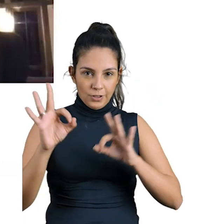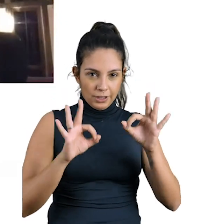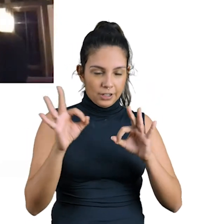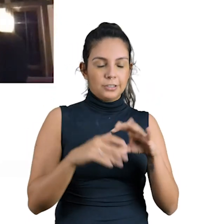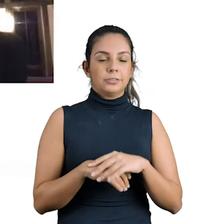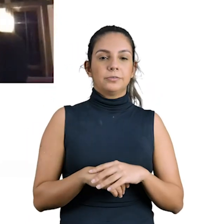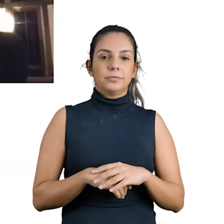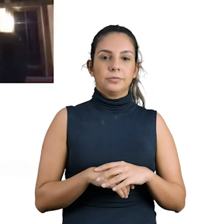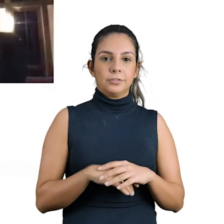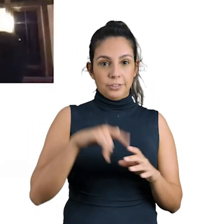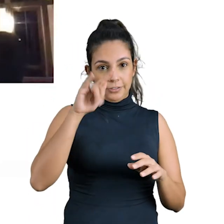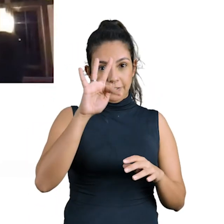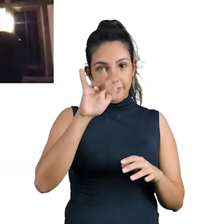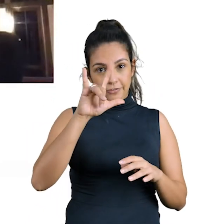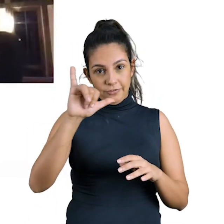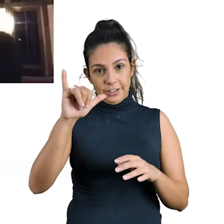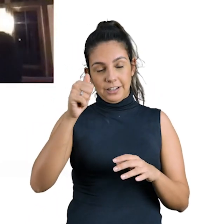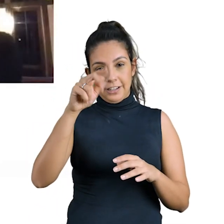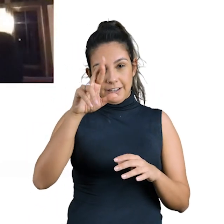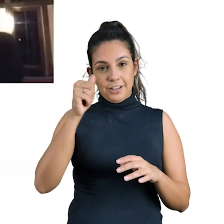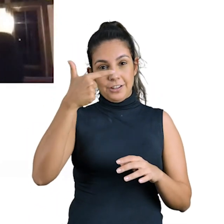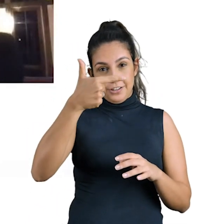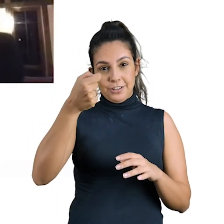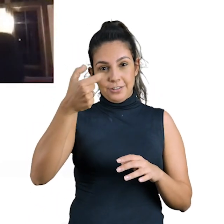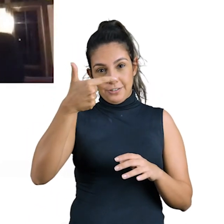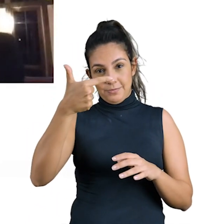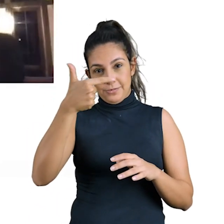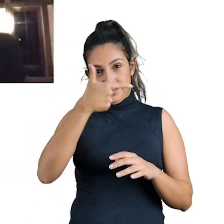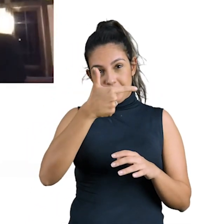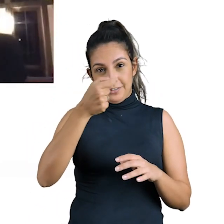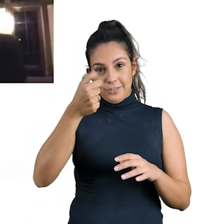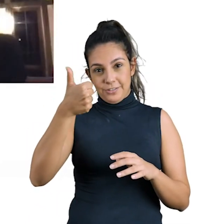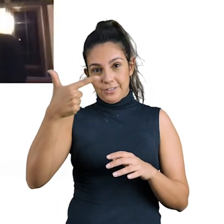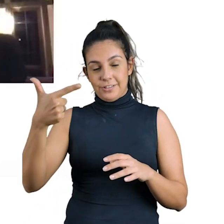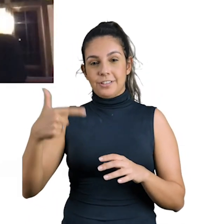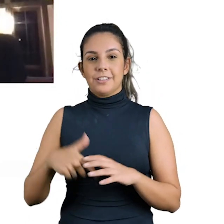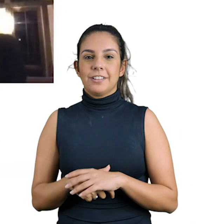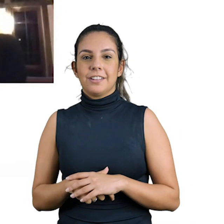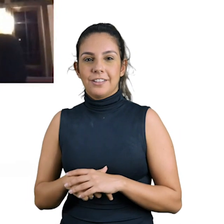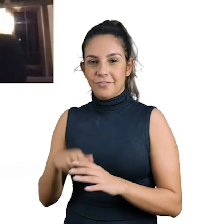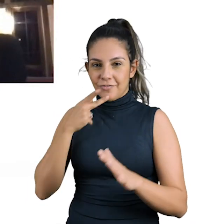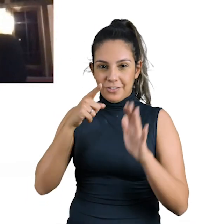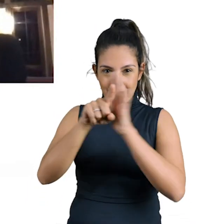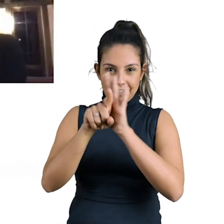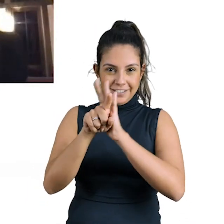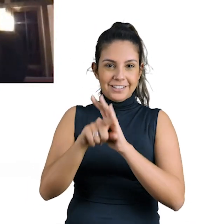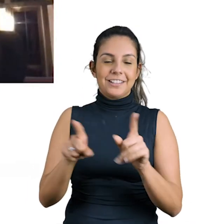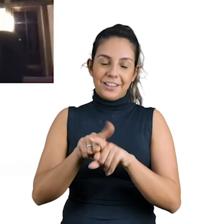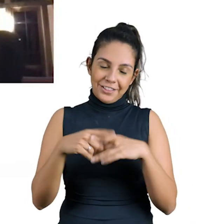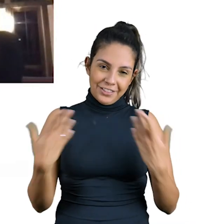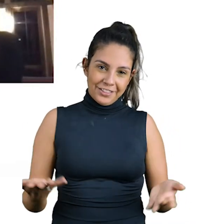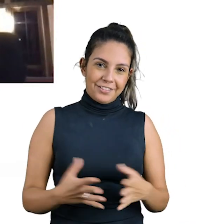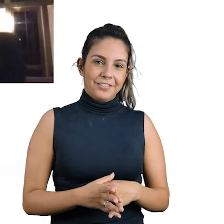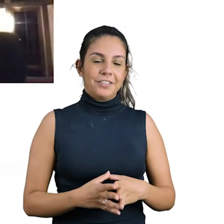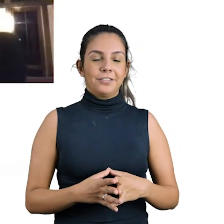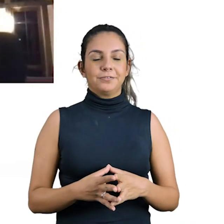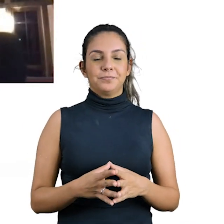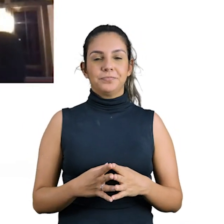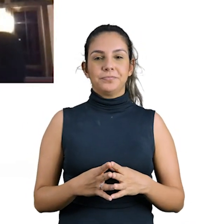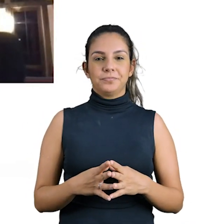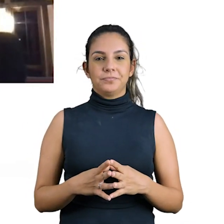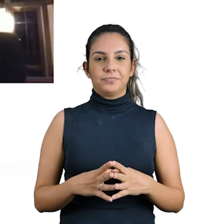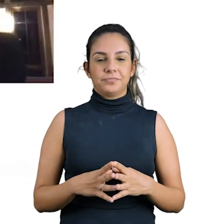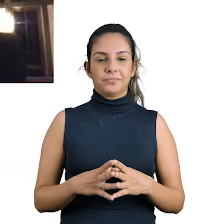Organiza o Flip Araxá desde 2012, não é isso? Exatamente. Eu fui pesquisar. Exatamente. Então, enfim, eu acho